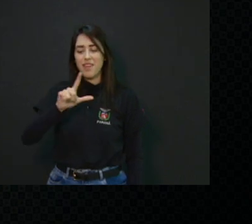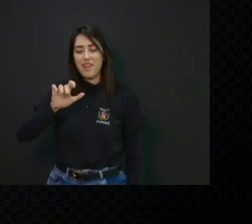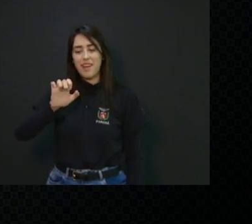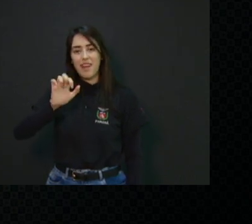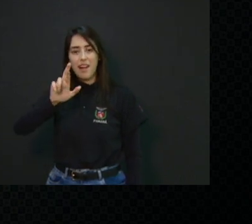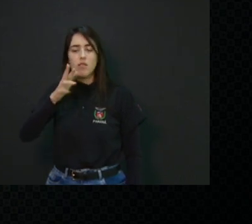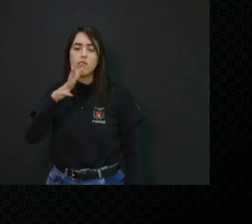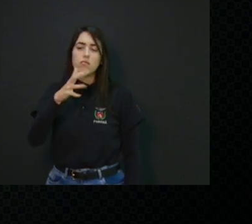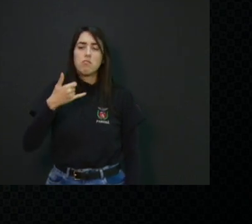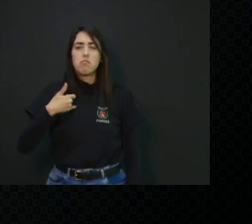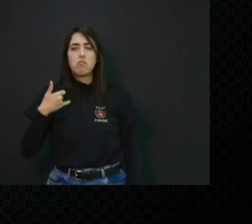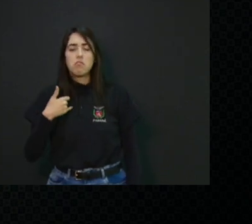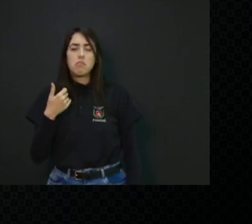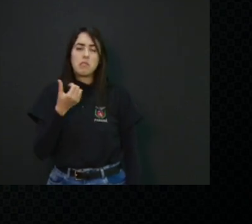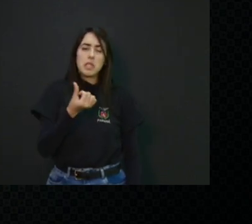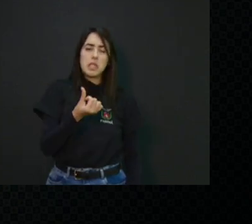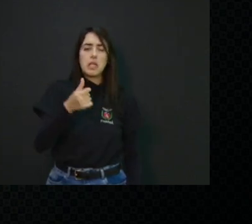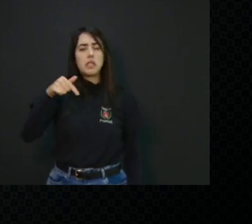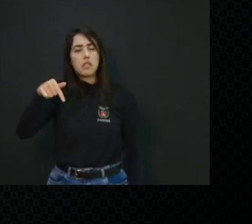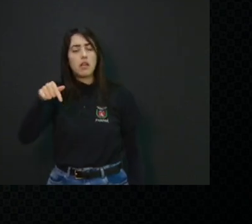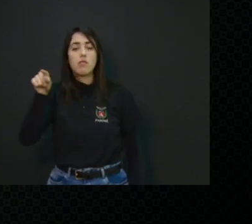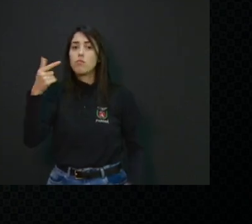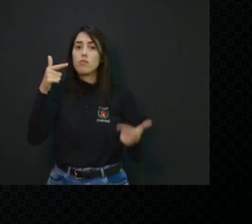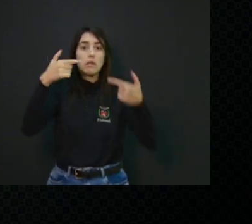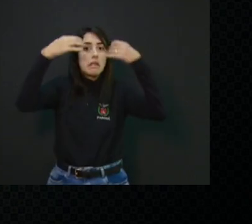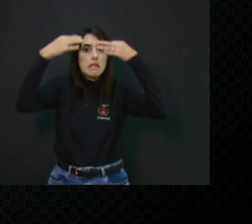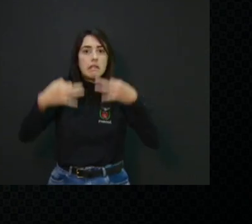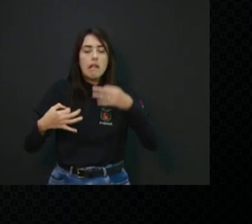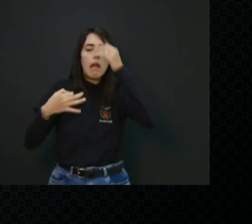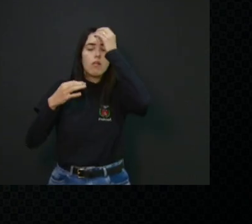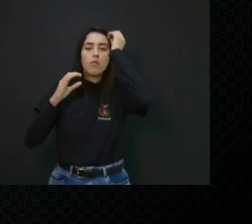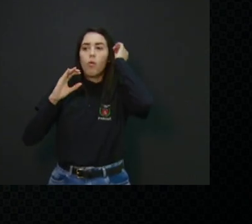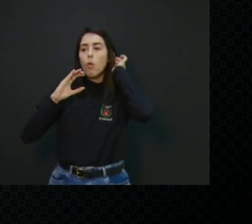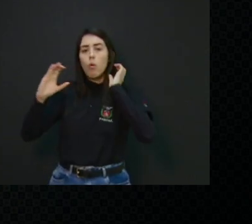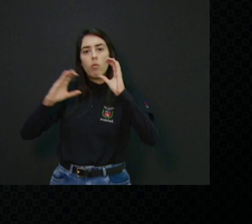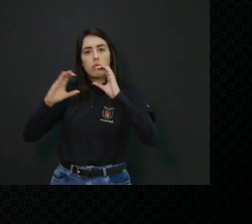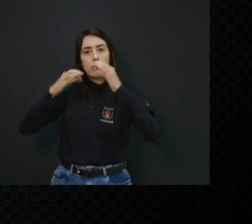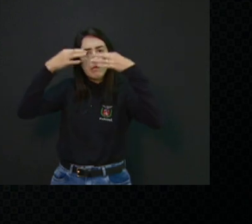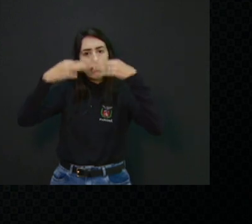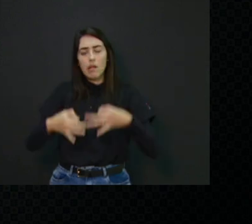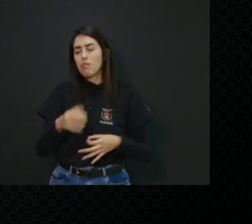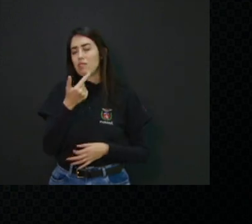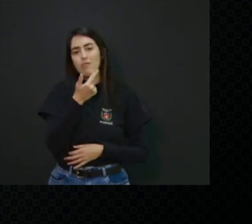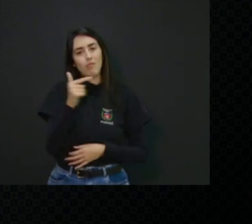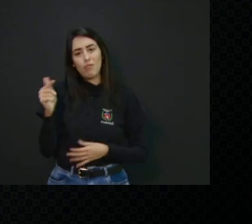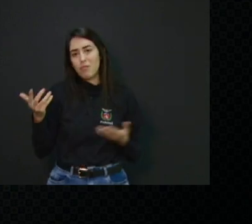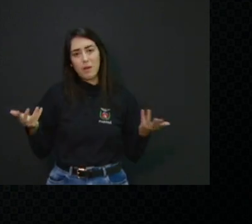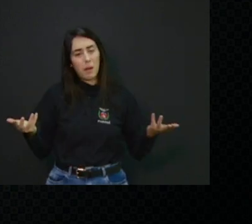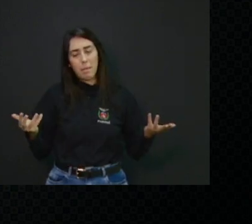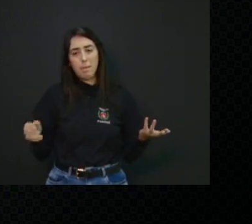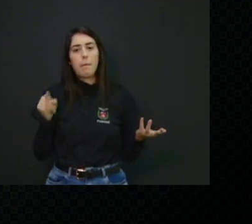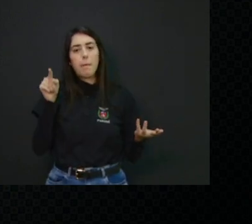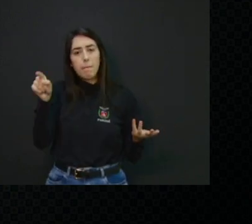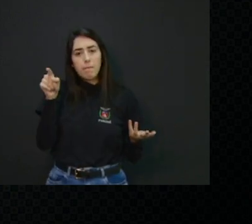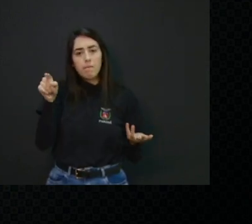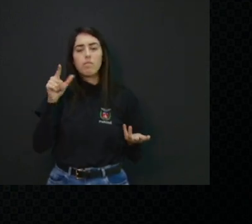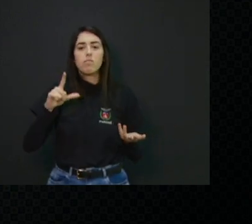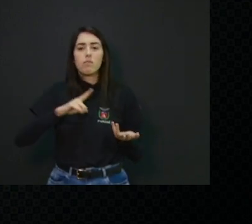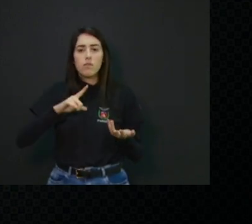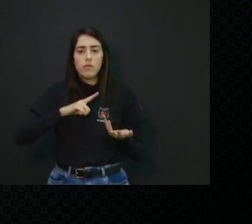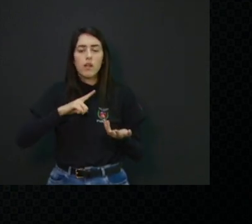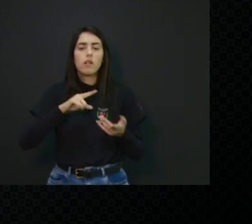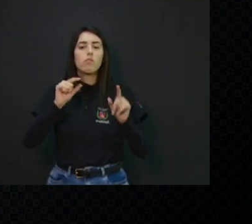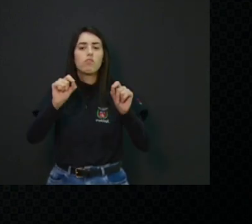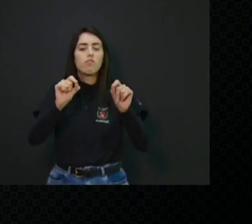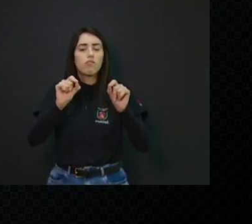de comunicação estabelecido, nenhum processo de humanização, comia, né, do prato das pessoas,